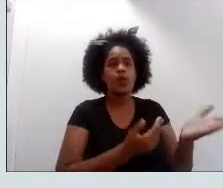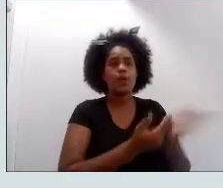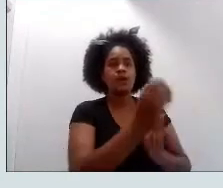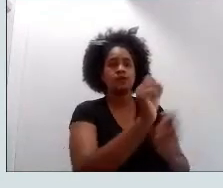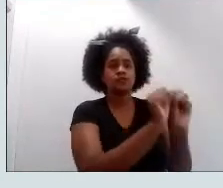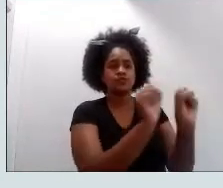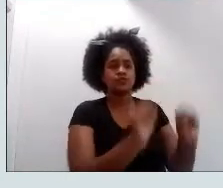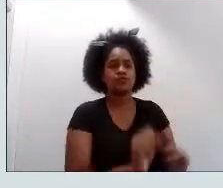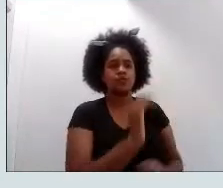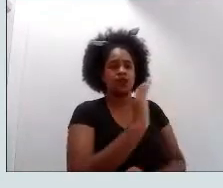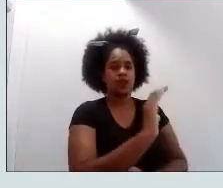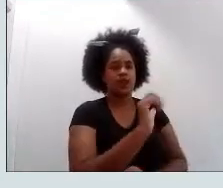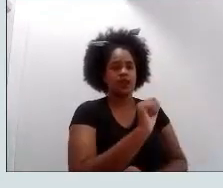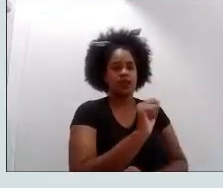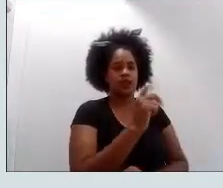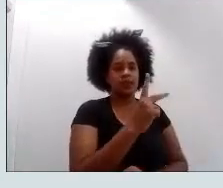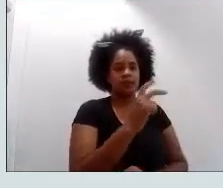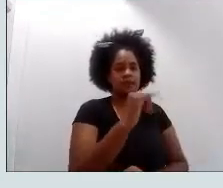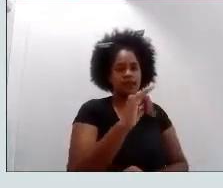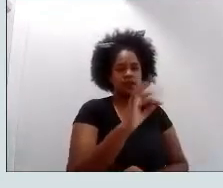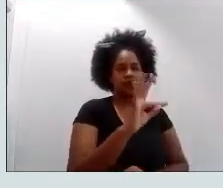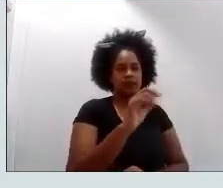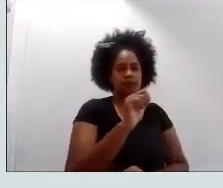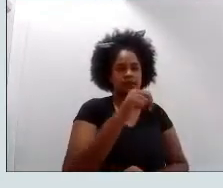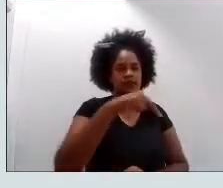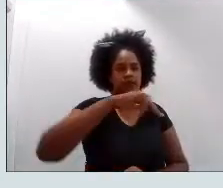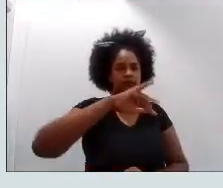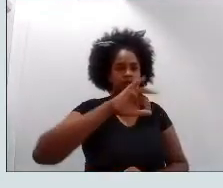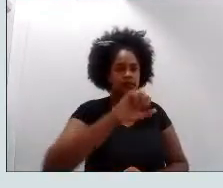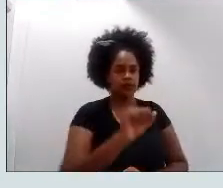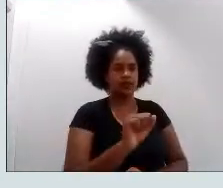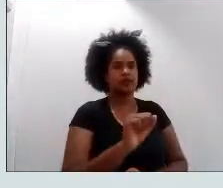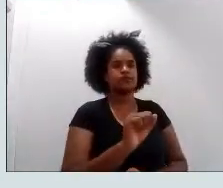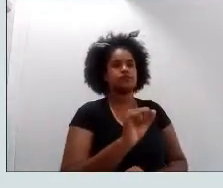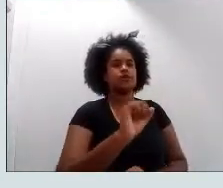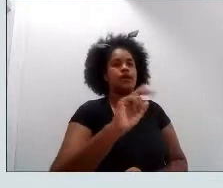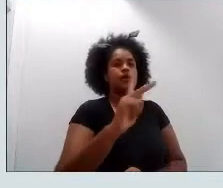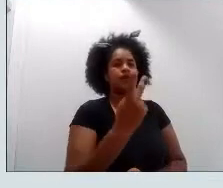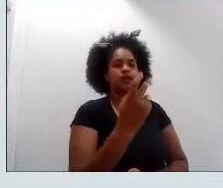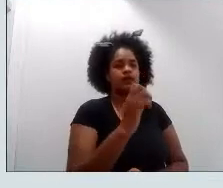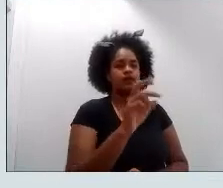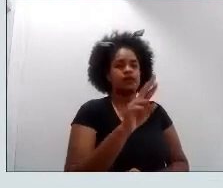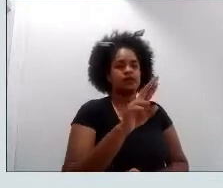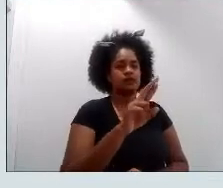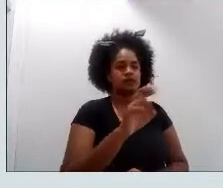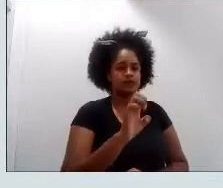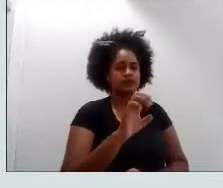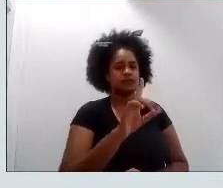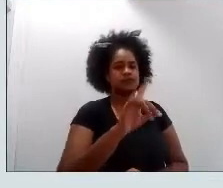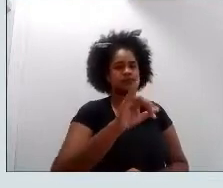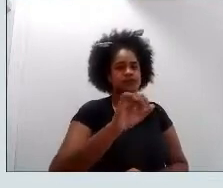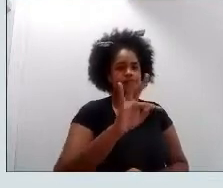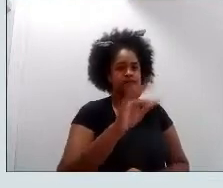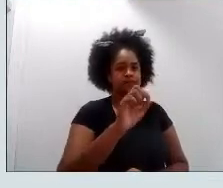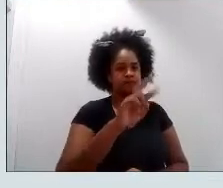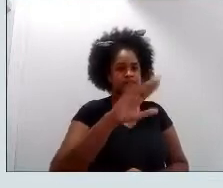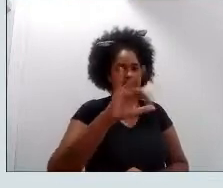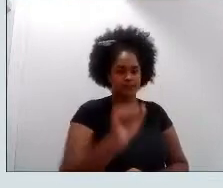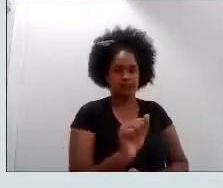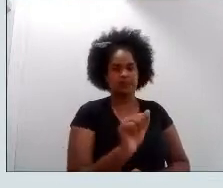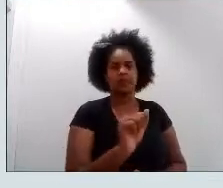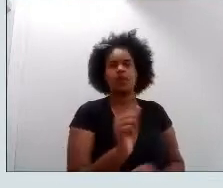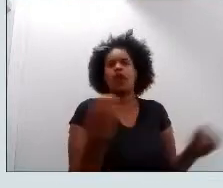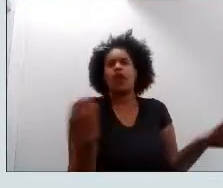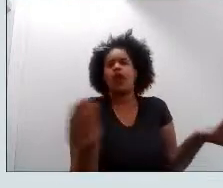já utilizavam lá nas ilhas do Atlântico, lá em Cabo Verde, em Madeira, e funcionava da